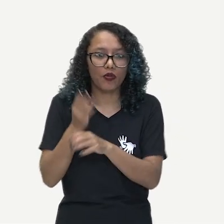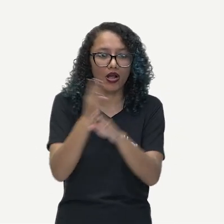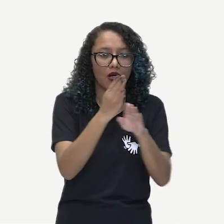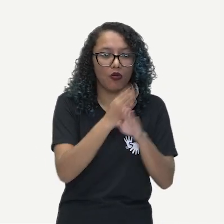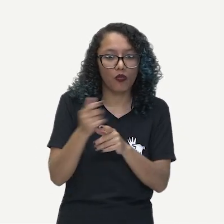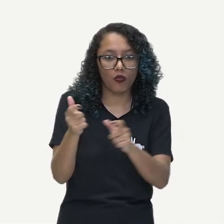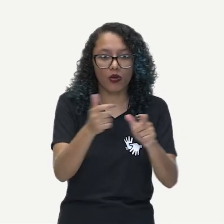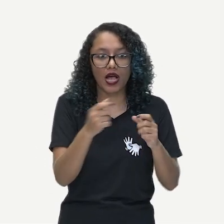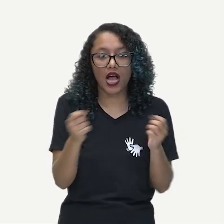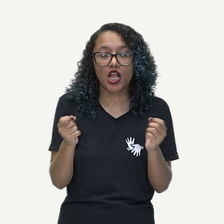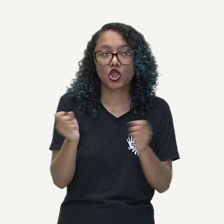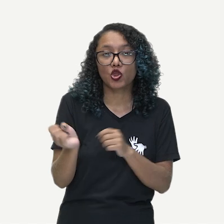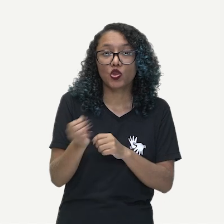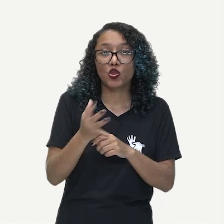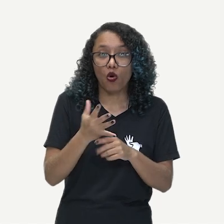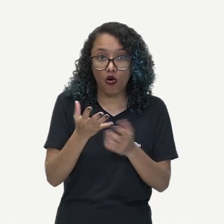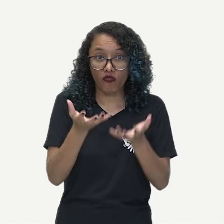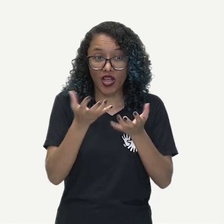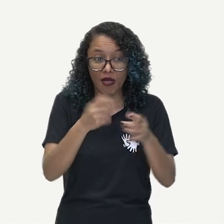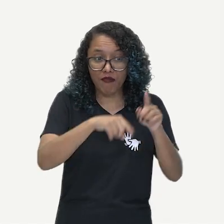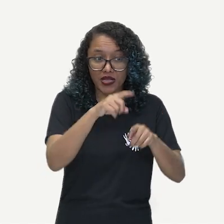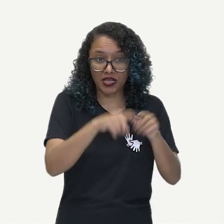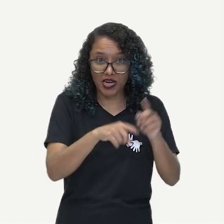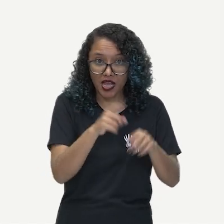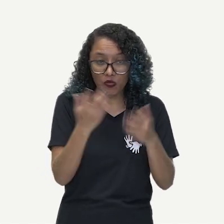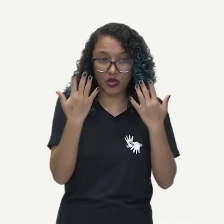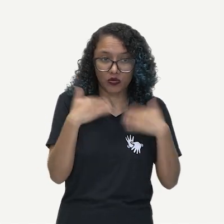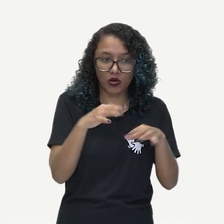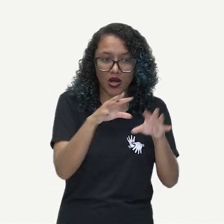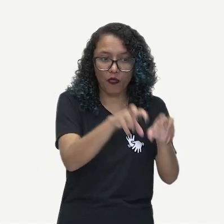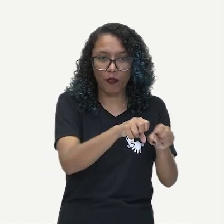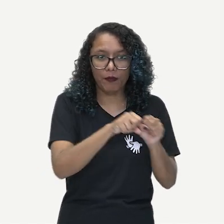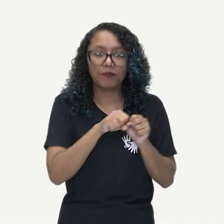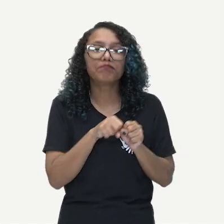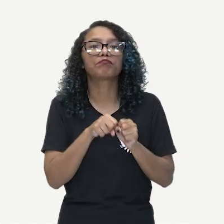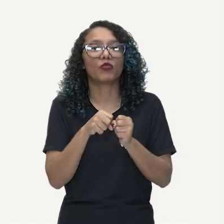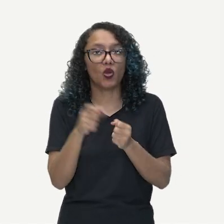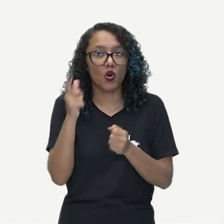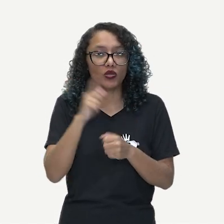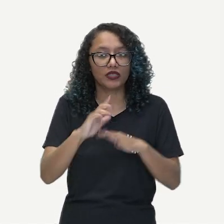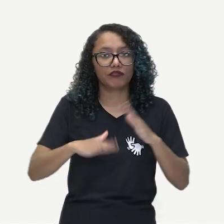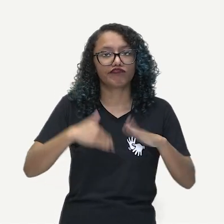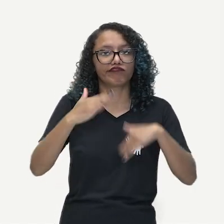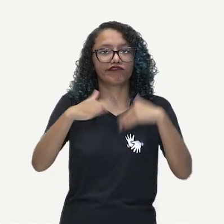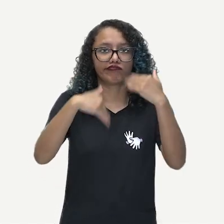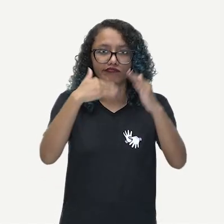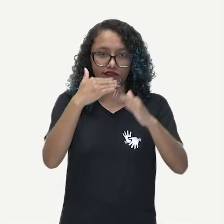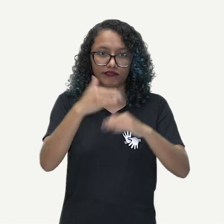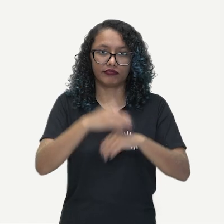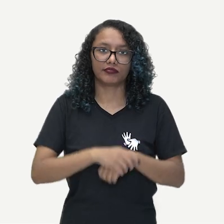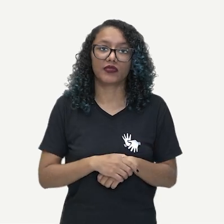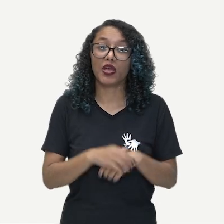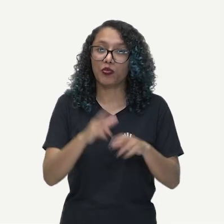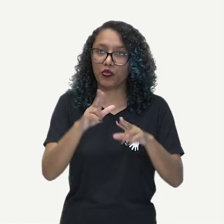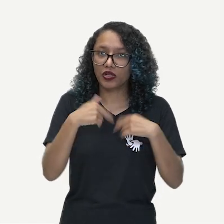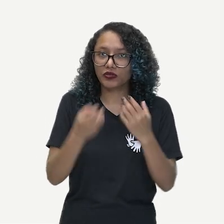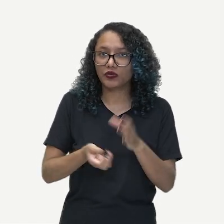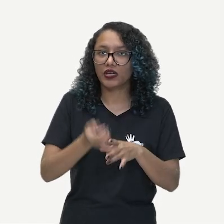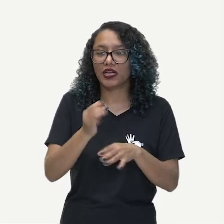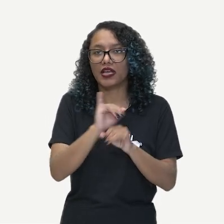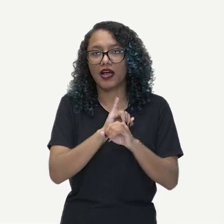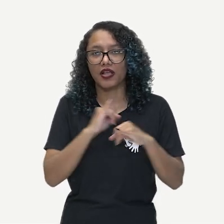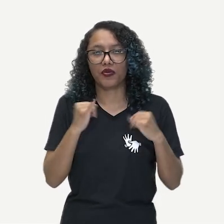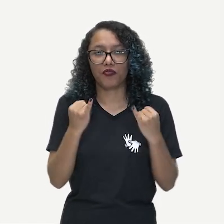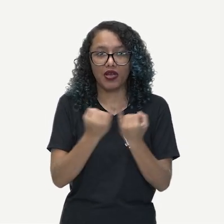territórios para que eles pudessem obter mais recursos. E essa busca vai levar esses impérios, desses grandes impérios, a entrarem